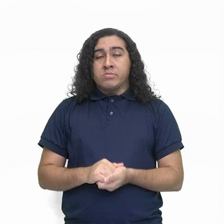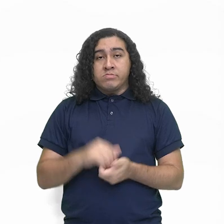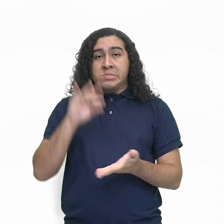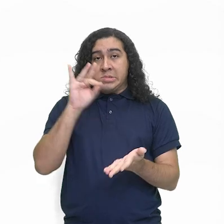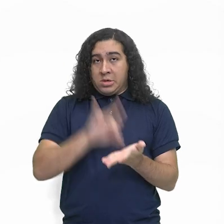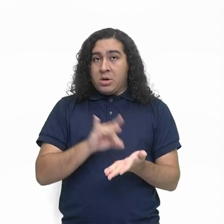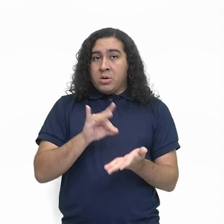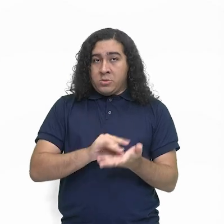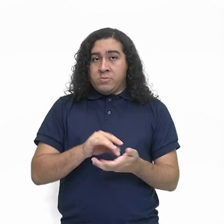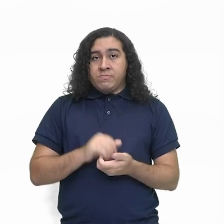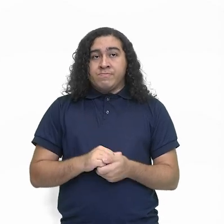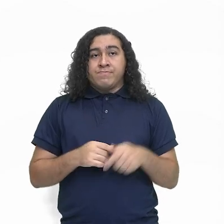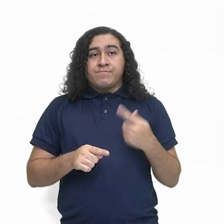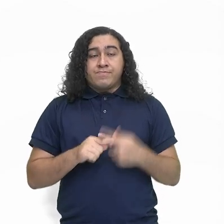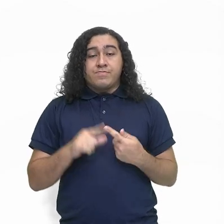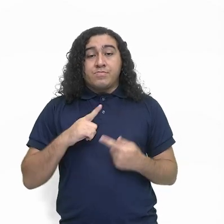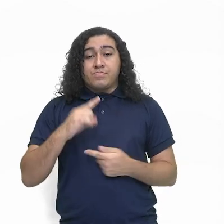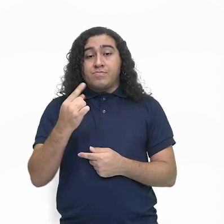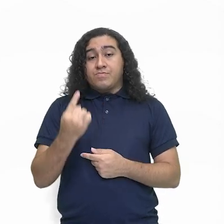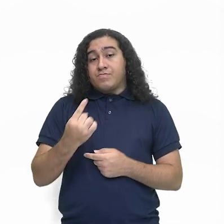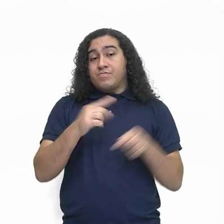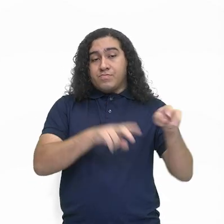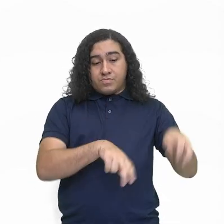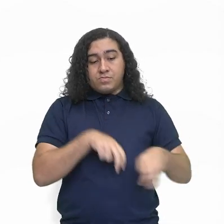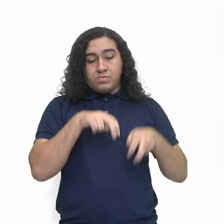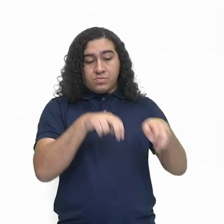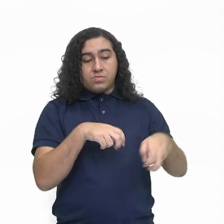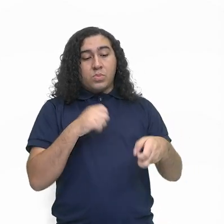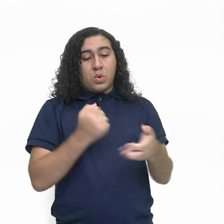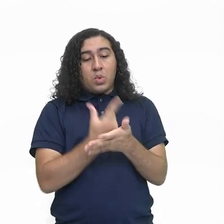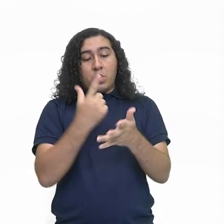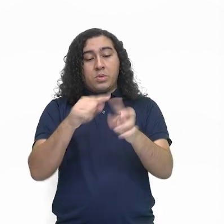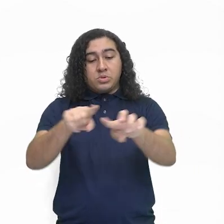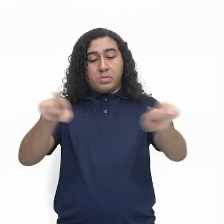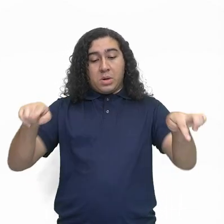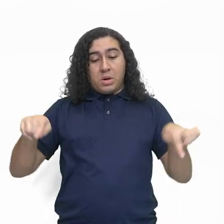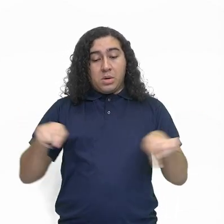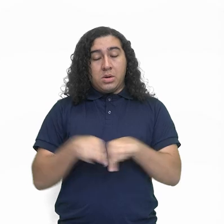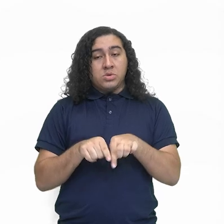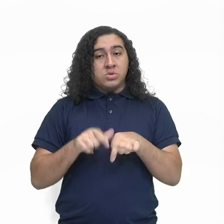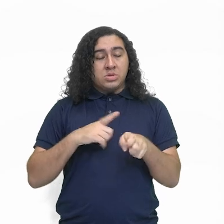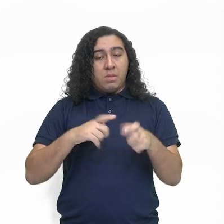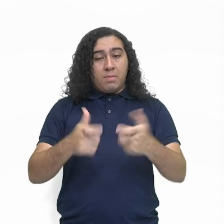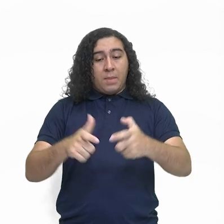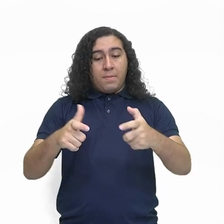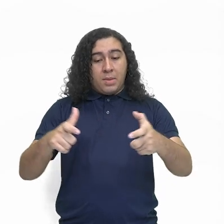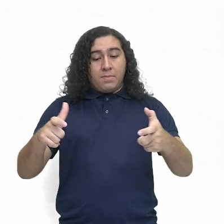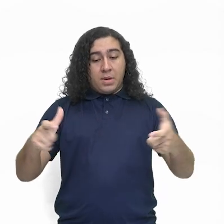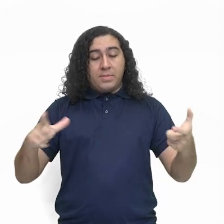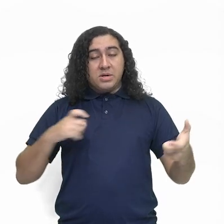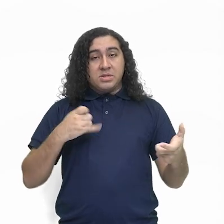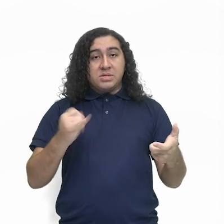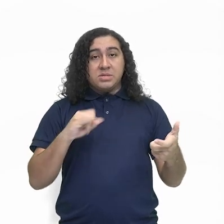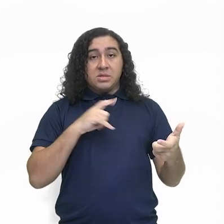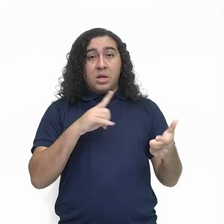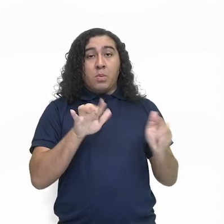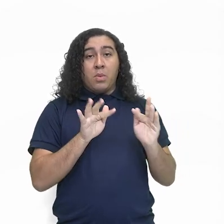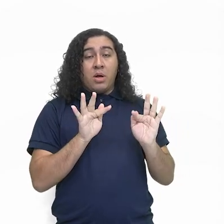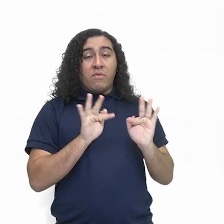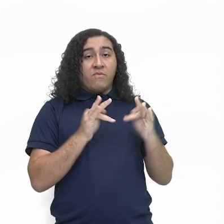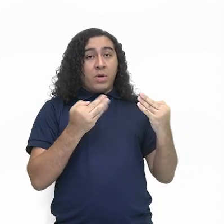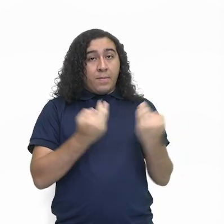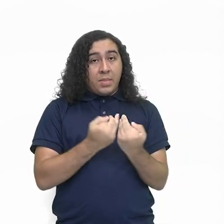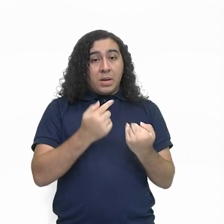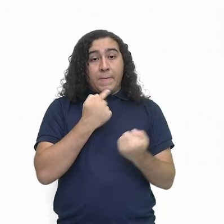muito grande. Você tem um único fazendeiro que vai comprando terra, vai aumentando o terreno. Se tiver alguma família pequena ali, esse cara vai